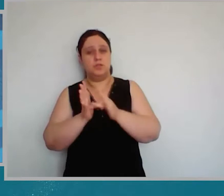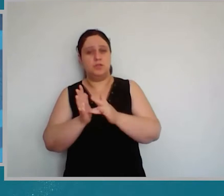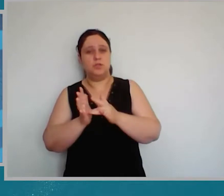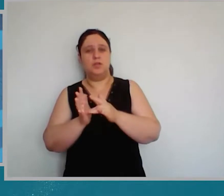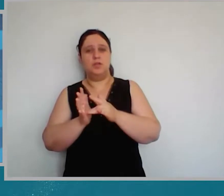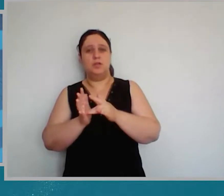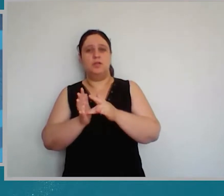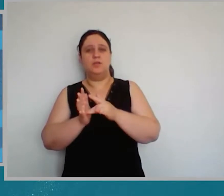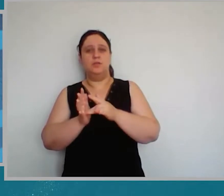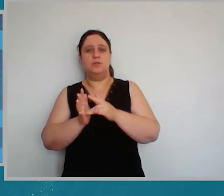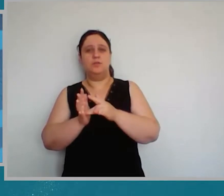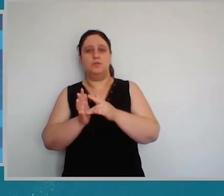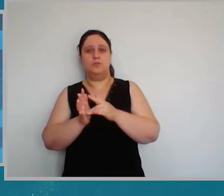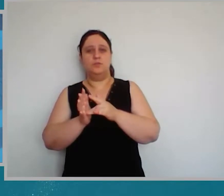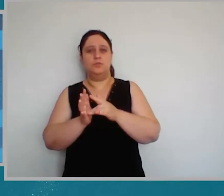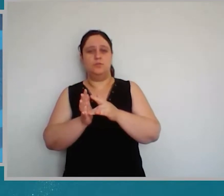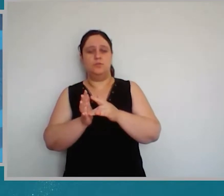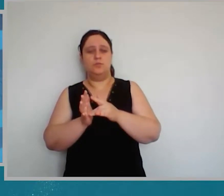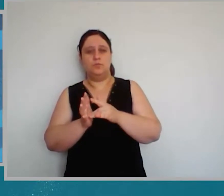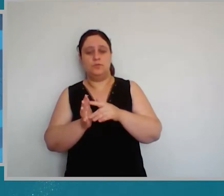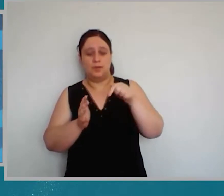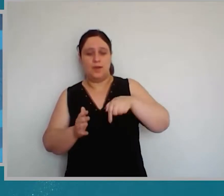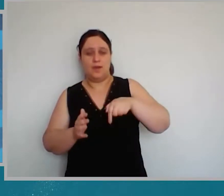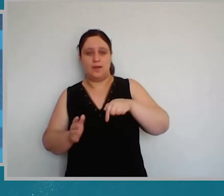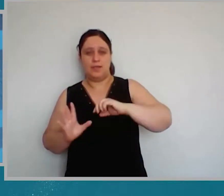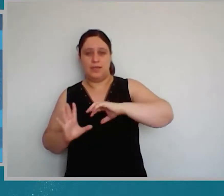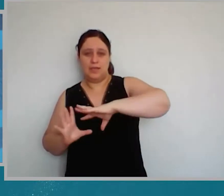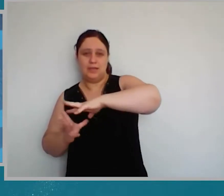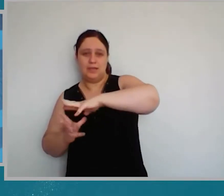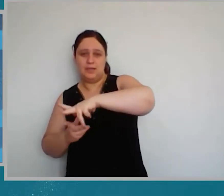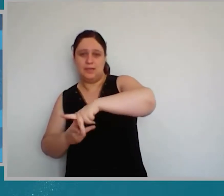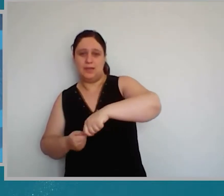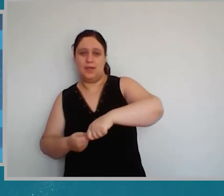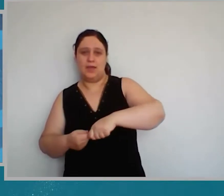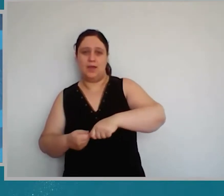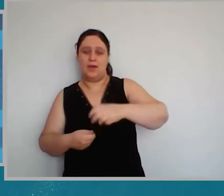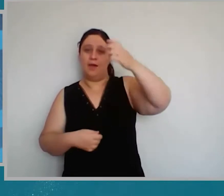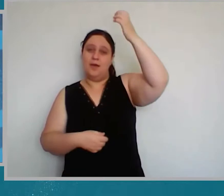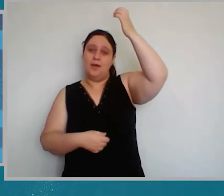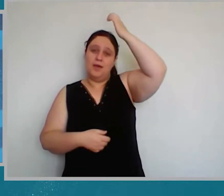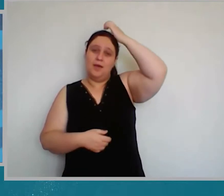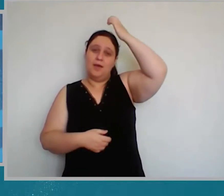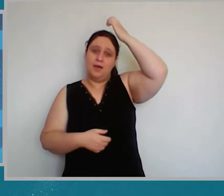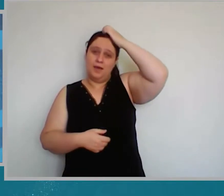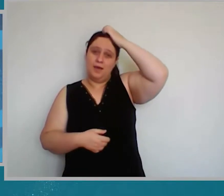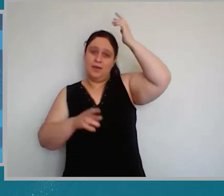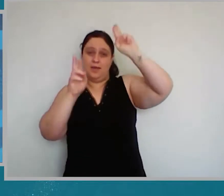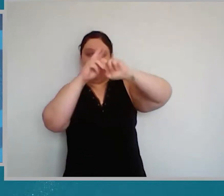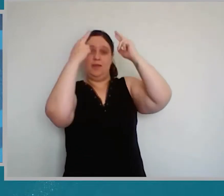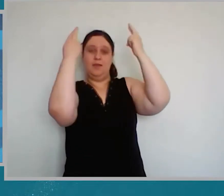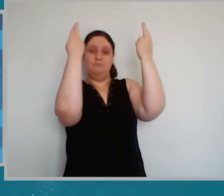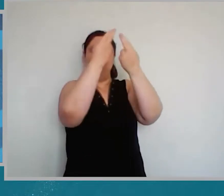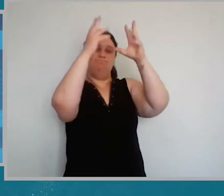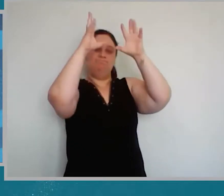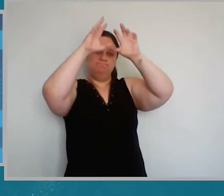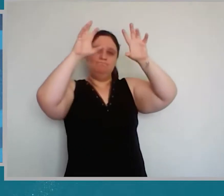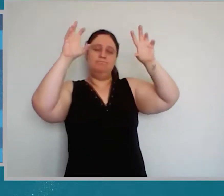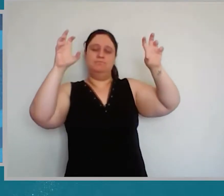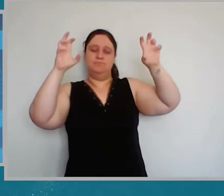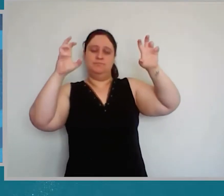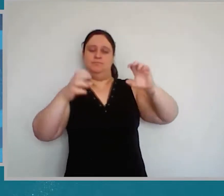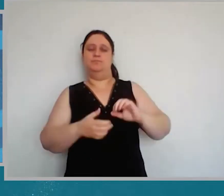para ser rei. Ele é o rei do reino dos céus.